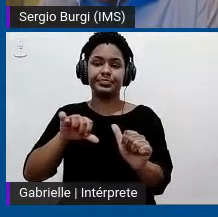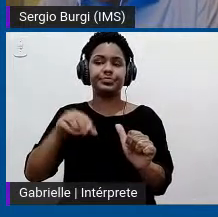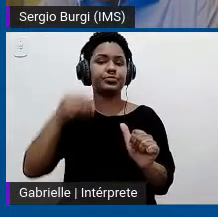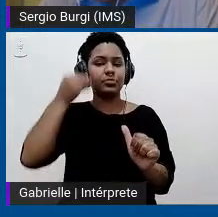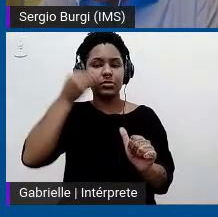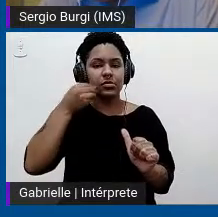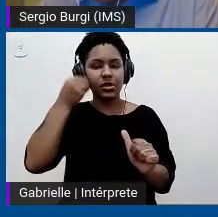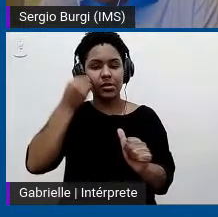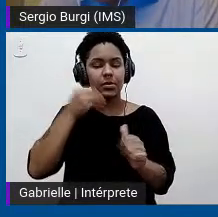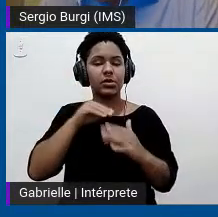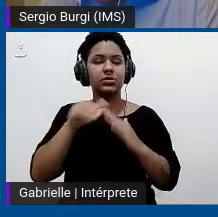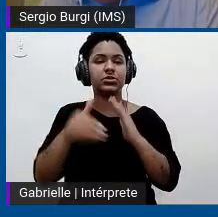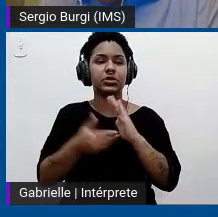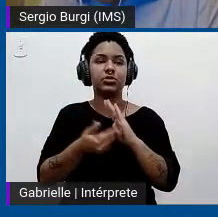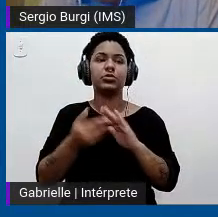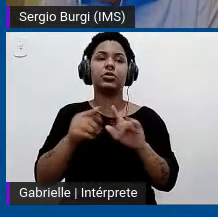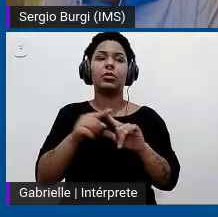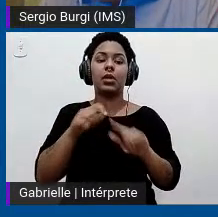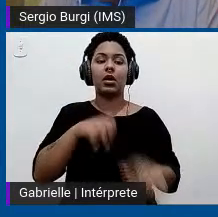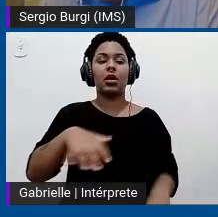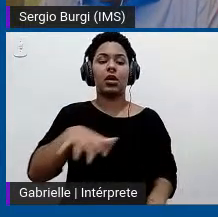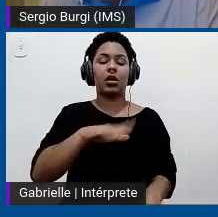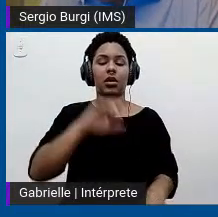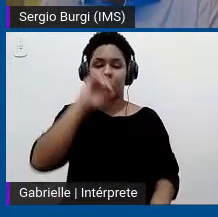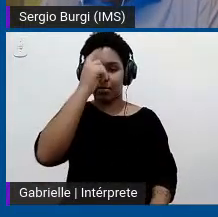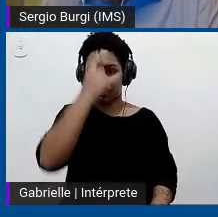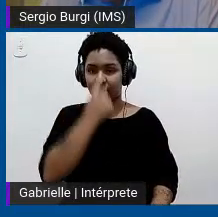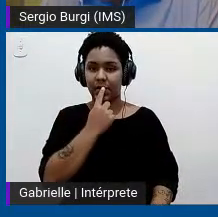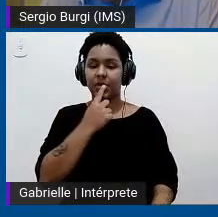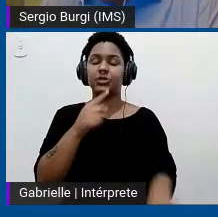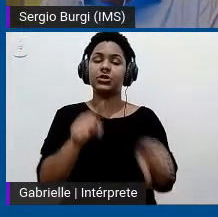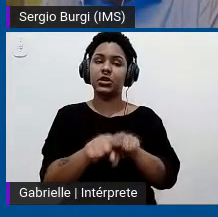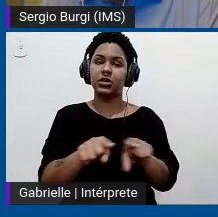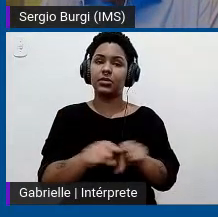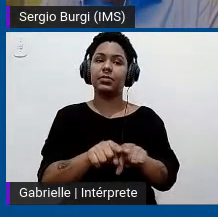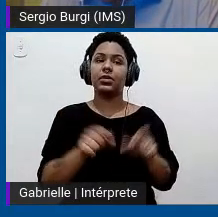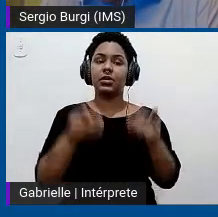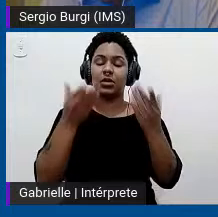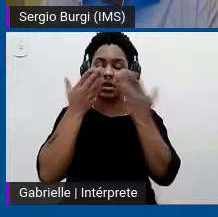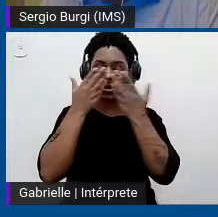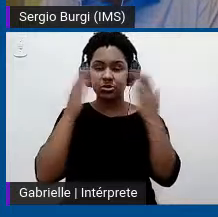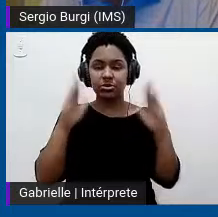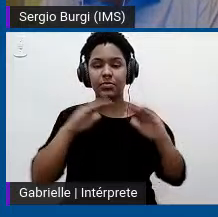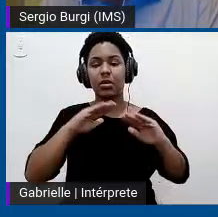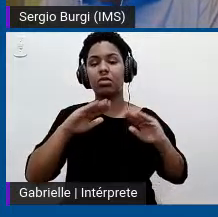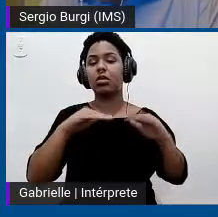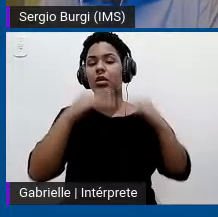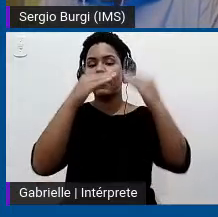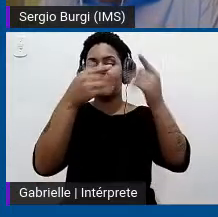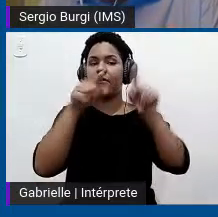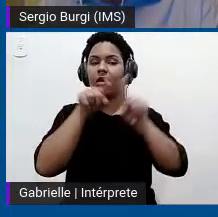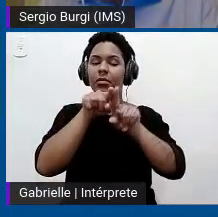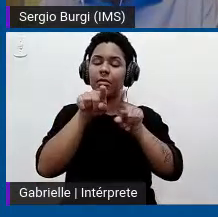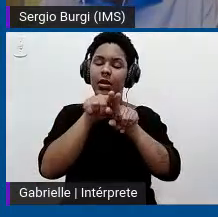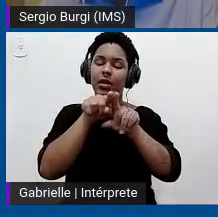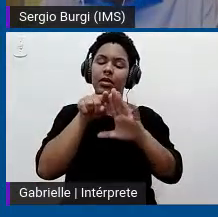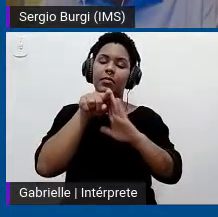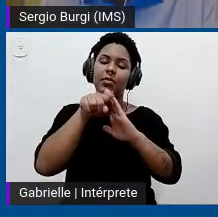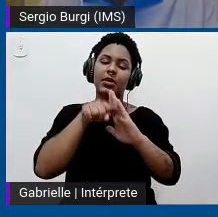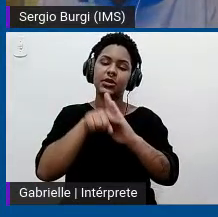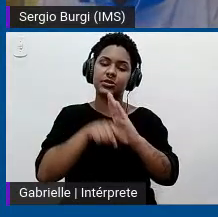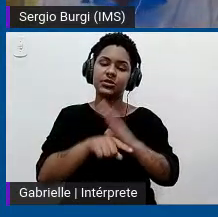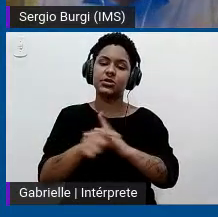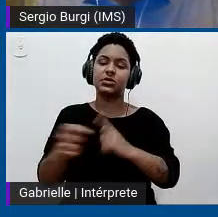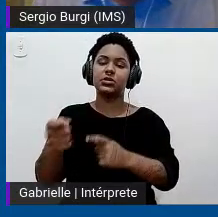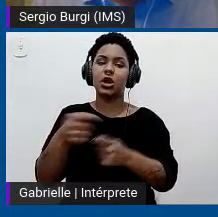experiência com o campo da imagem para também essa dimensão de desenvolvimento, pesquisa, comercialização,